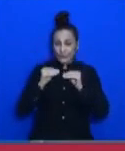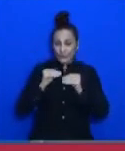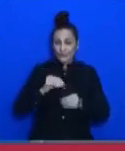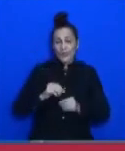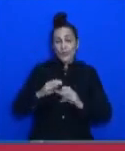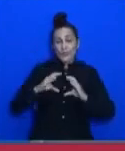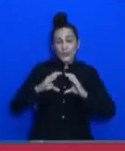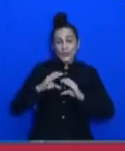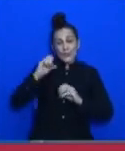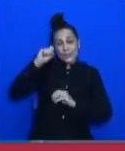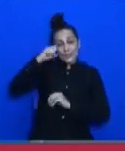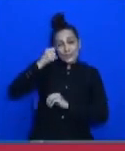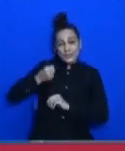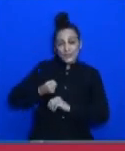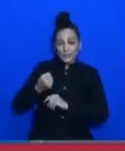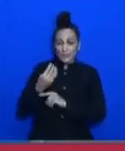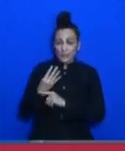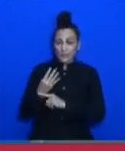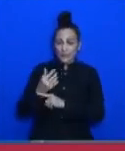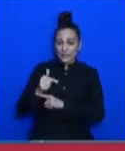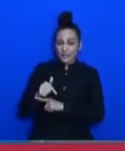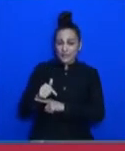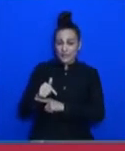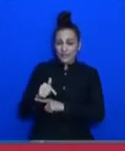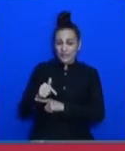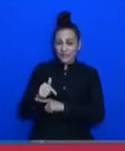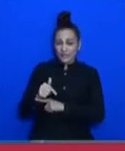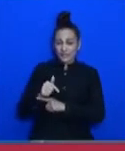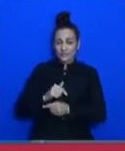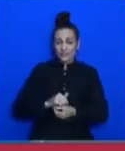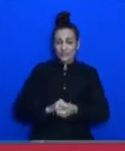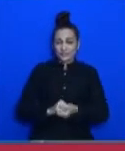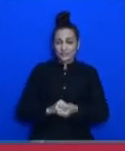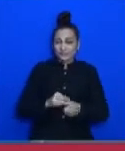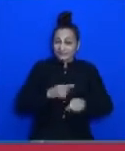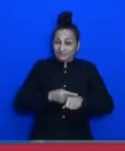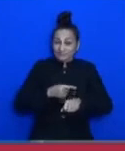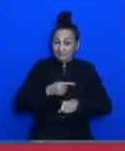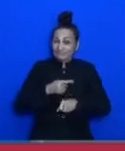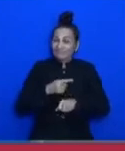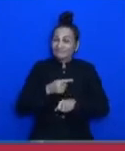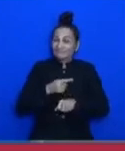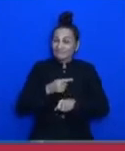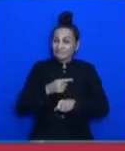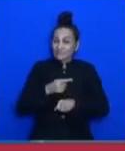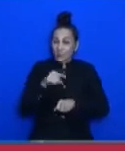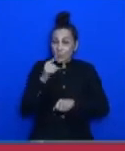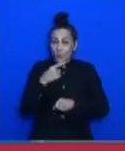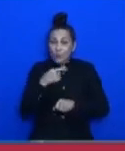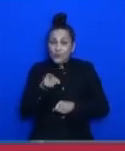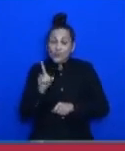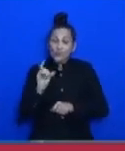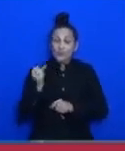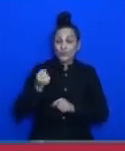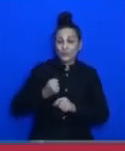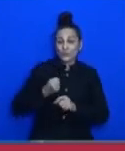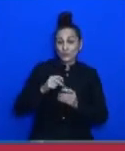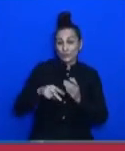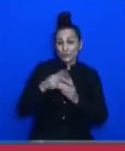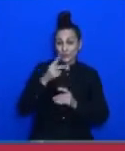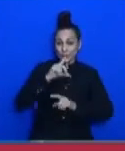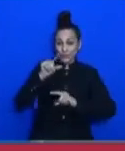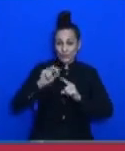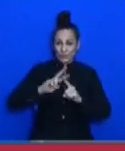Bola preta, número 47. Preta, 47. E agora, o sexto e último número do